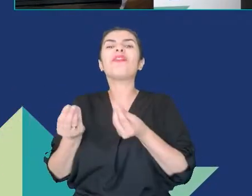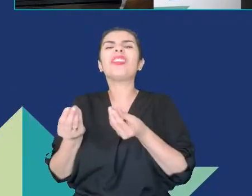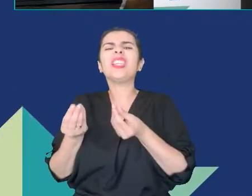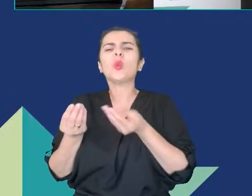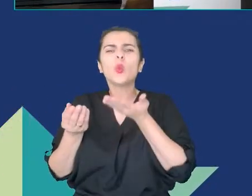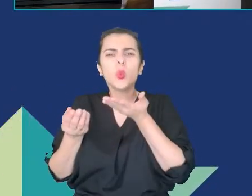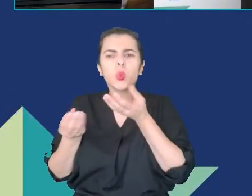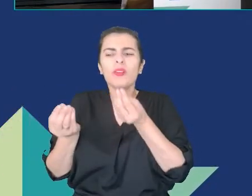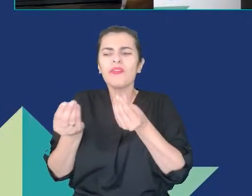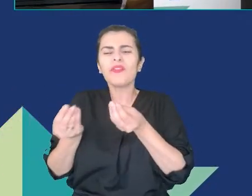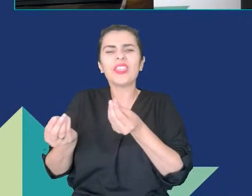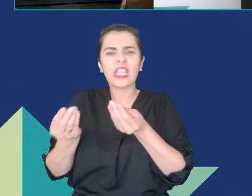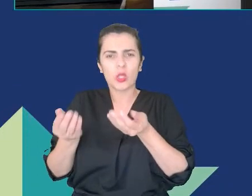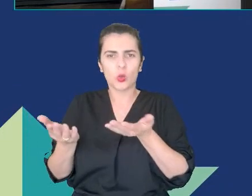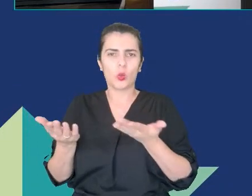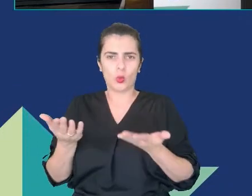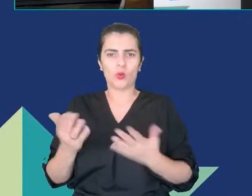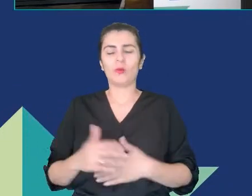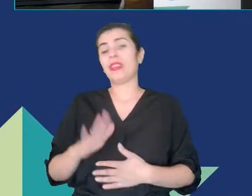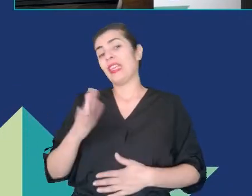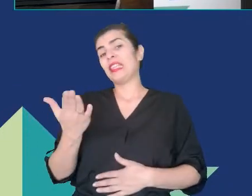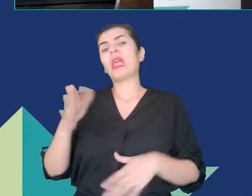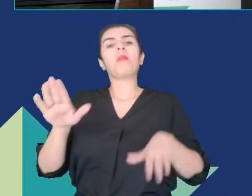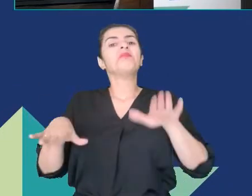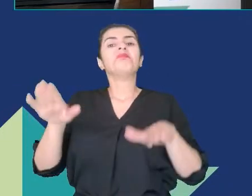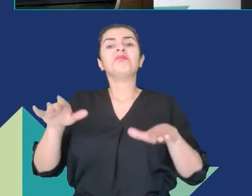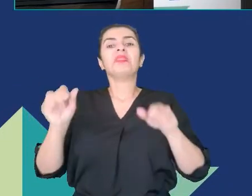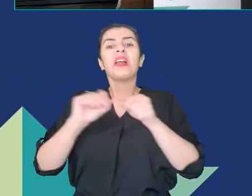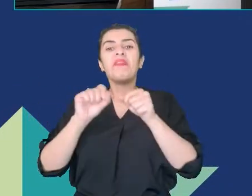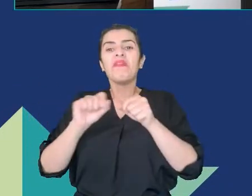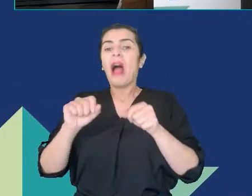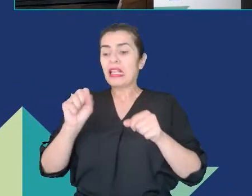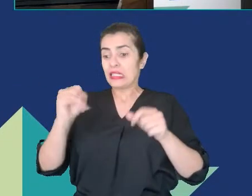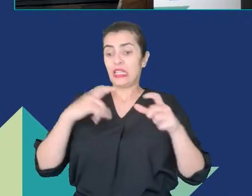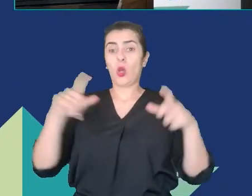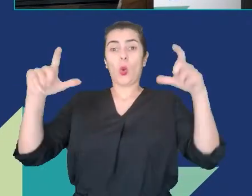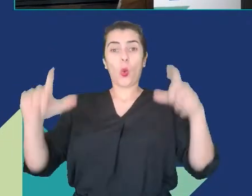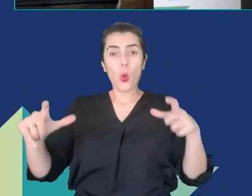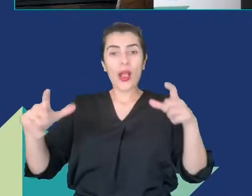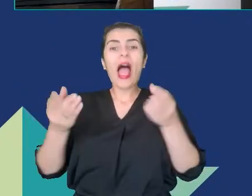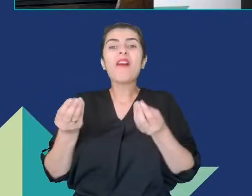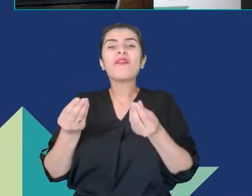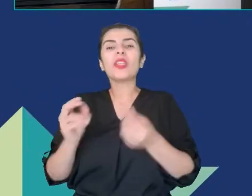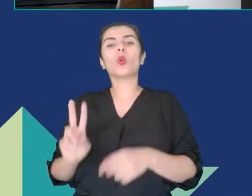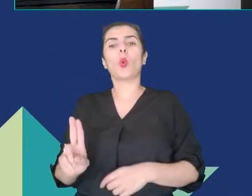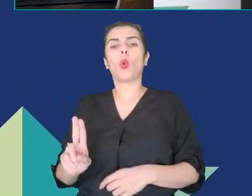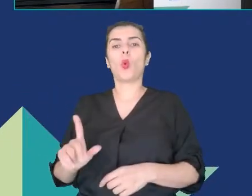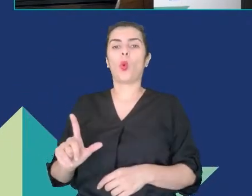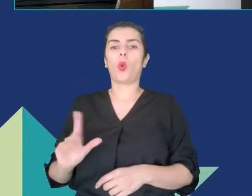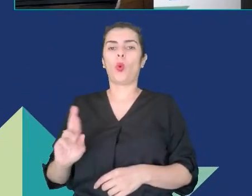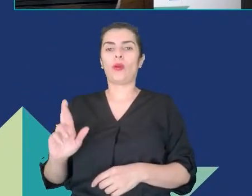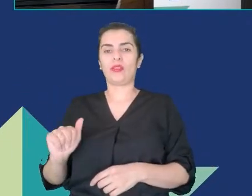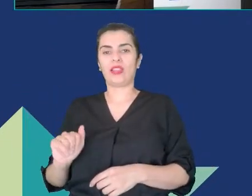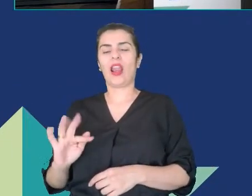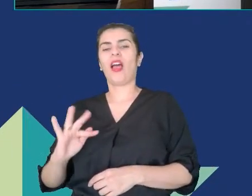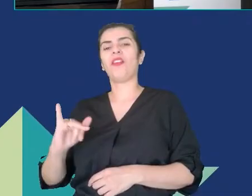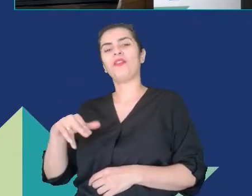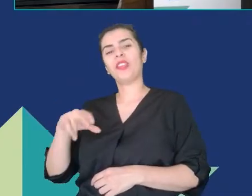por exemplo, do espessador, se você tem esse tanque de ultrafinos, ele vai sempre ter uma massa